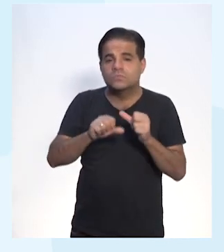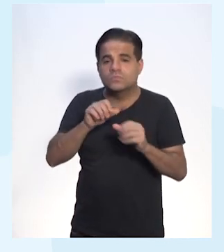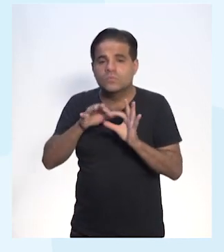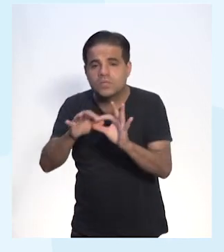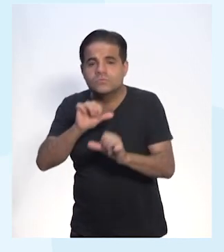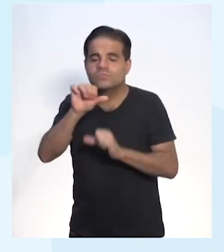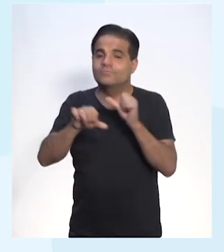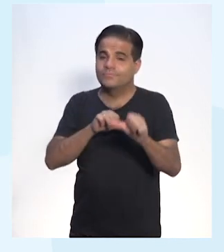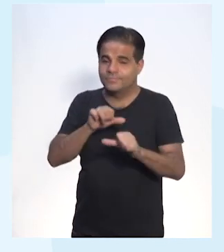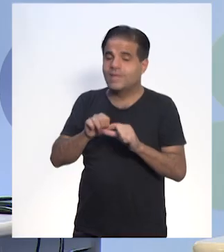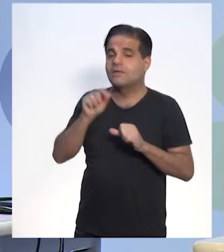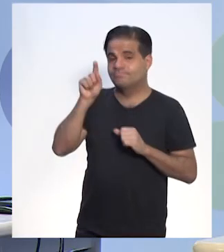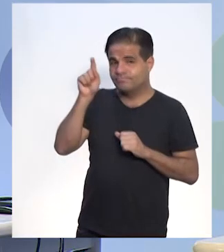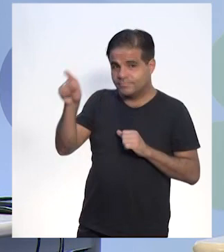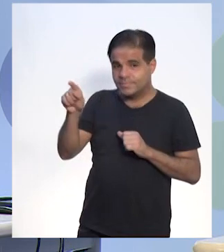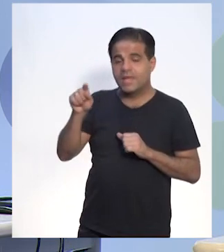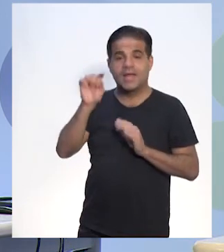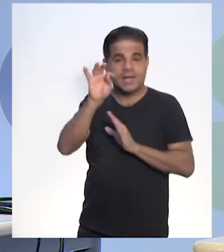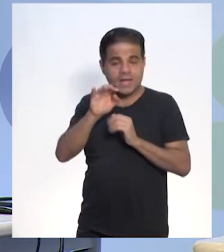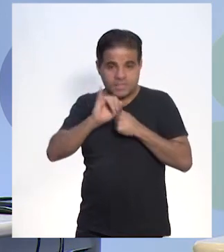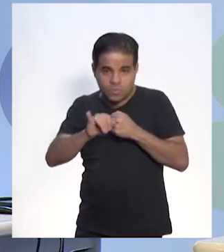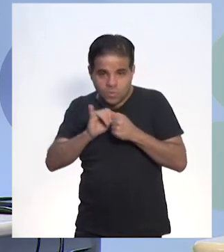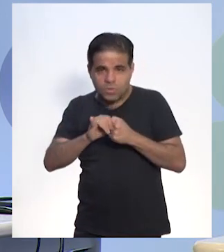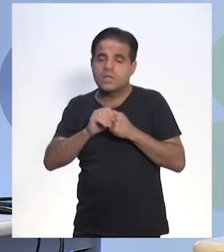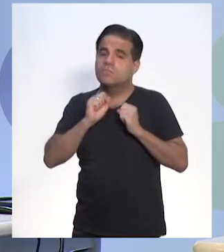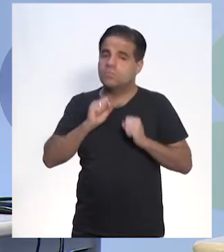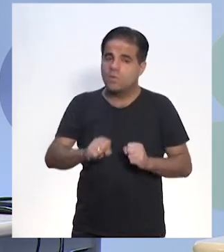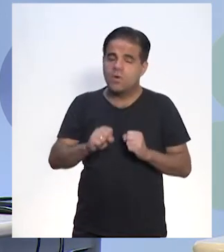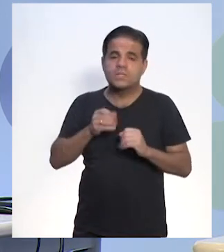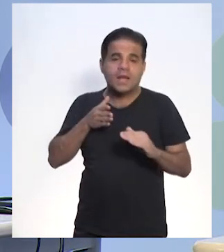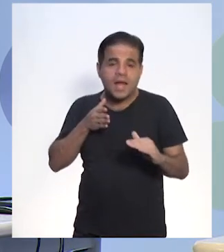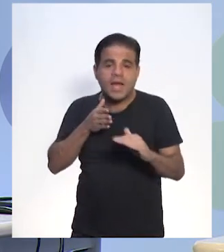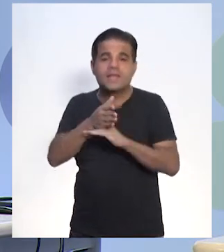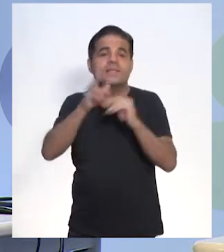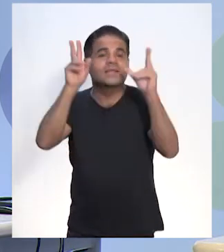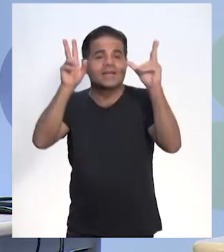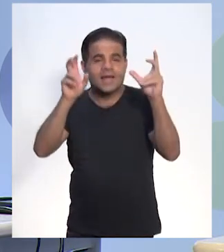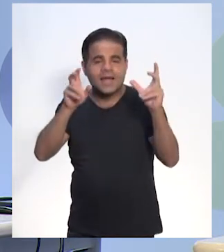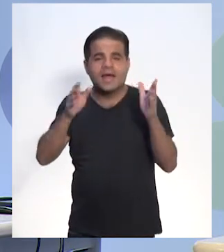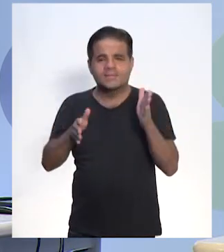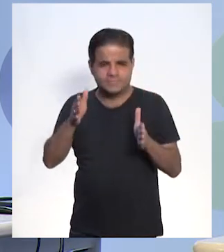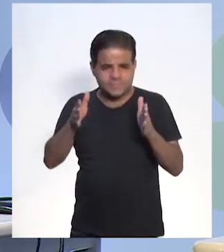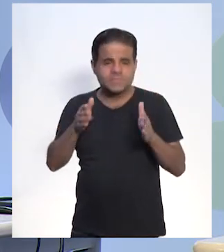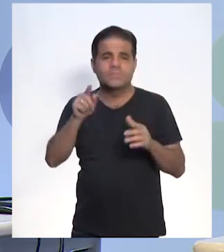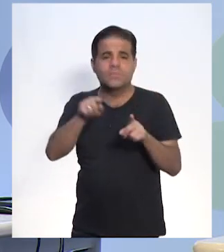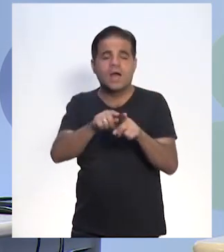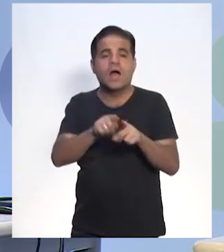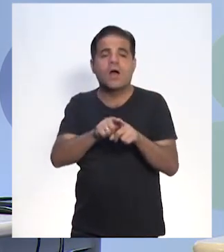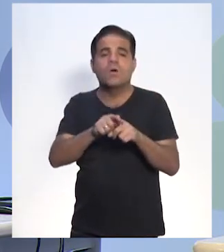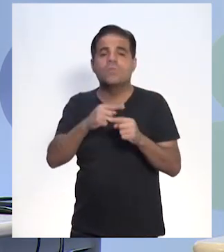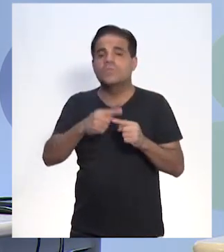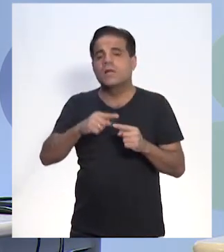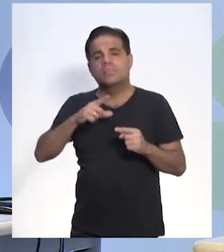seguinte, conceituando a crônica só para o aluno relembrar, ok? A crônica é um tipo de texto narrativo